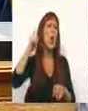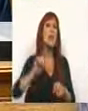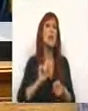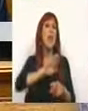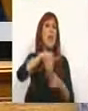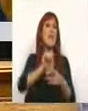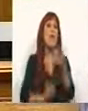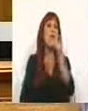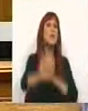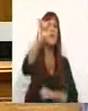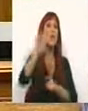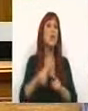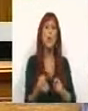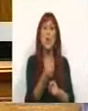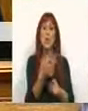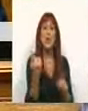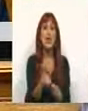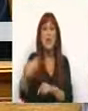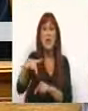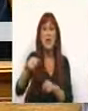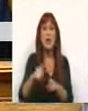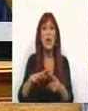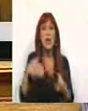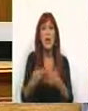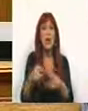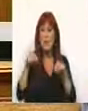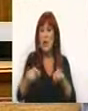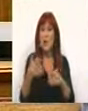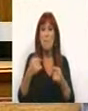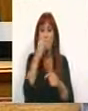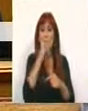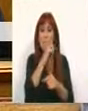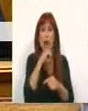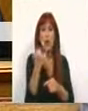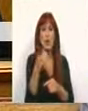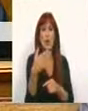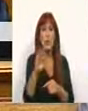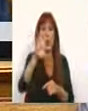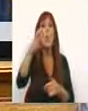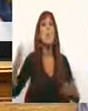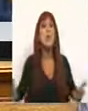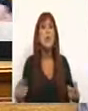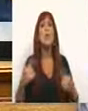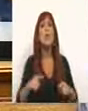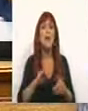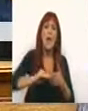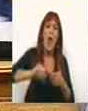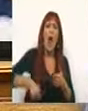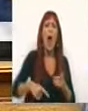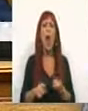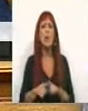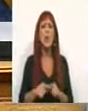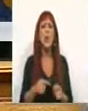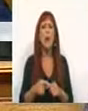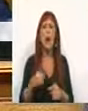seu envolvimento num conjunto de situações que levaram, de facto, a que em maio de 2011 o país tivesse que assinar um termo